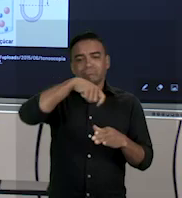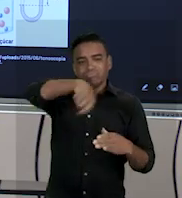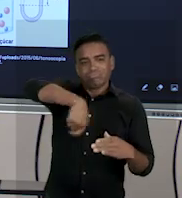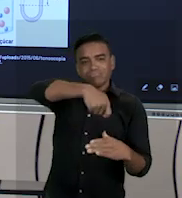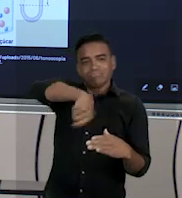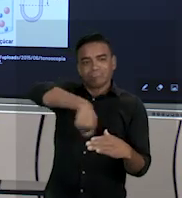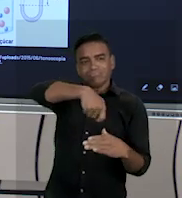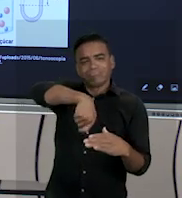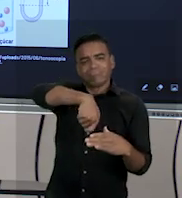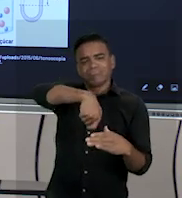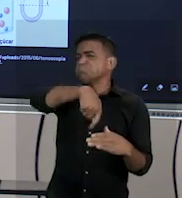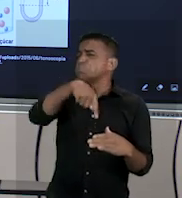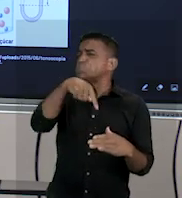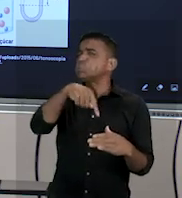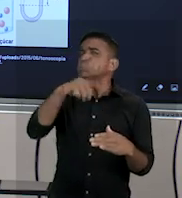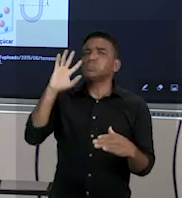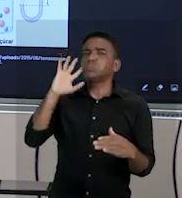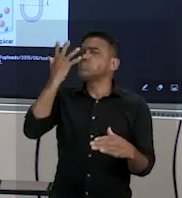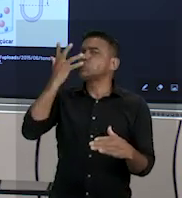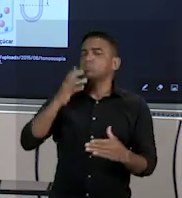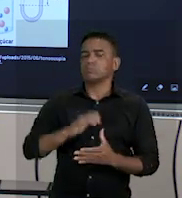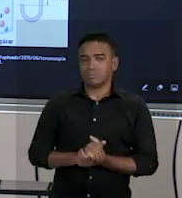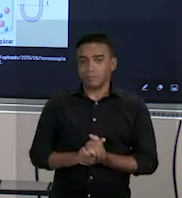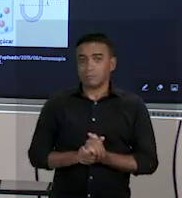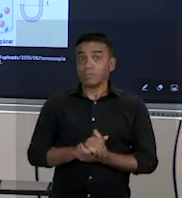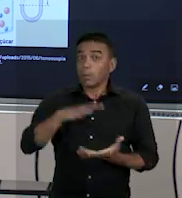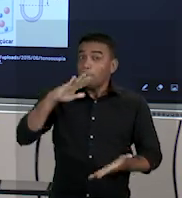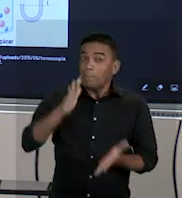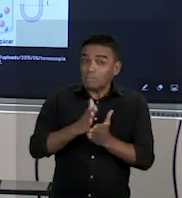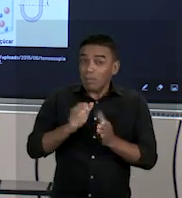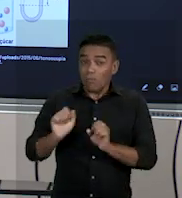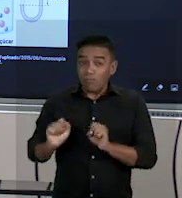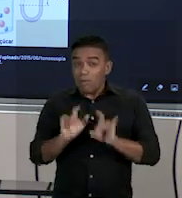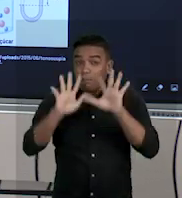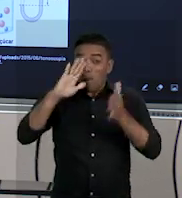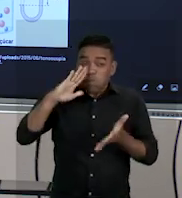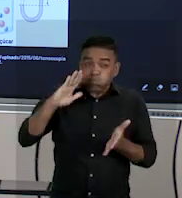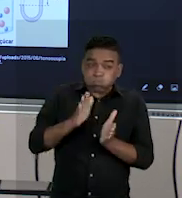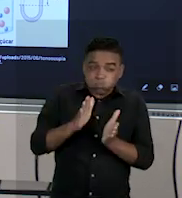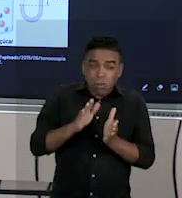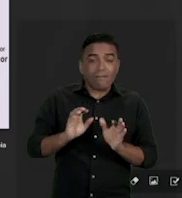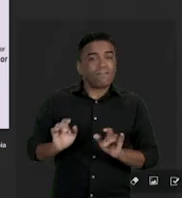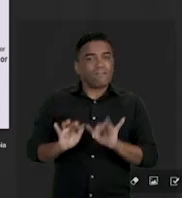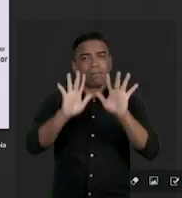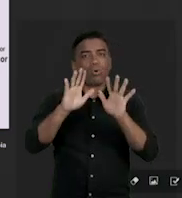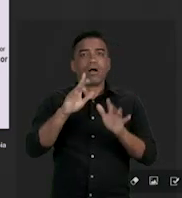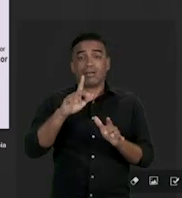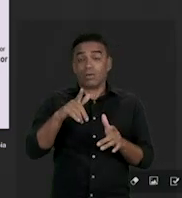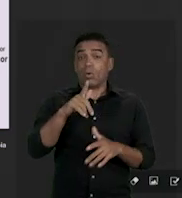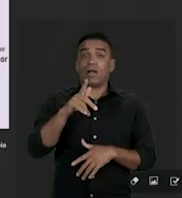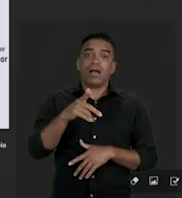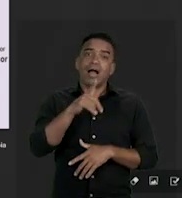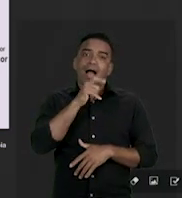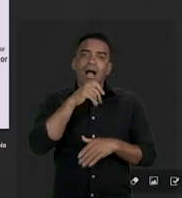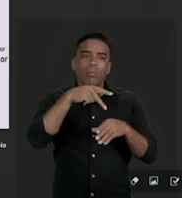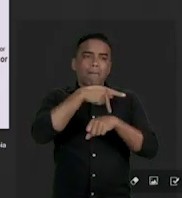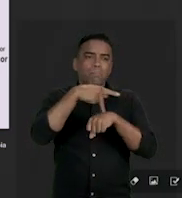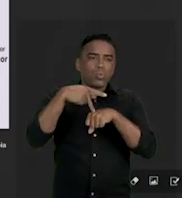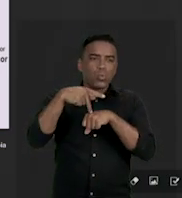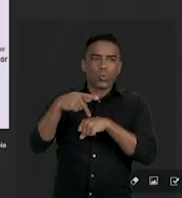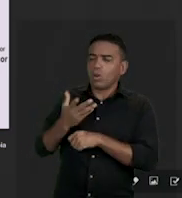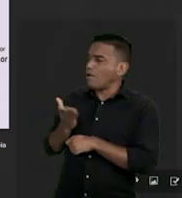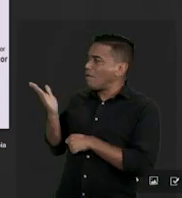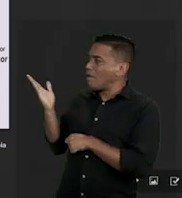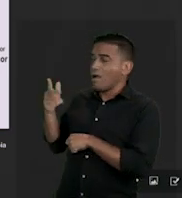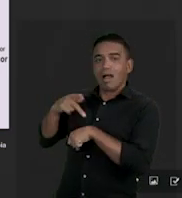ali? Bom, falando exclusivamente sobre a pressão de vapor, eu tenho então a água pura aqui presente. A água